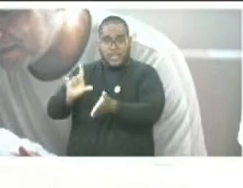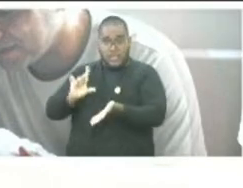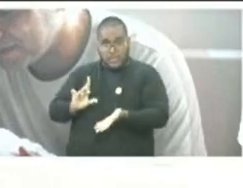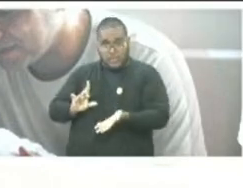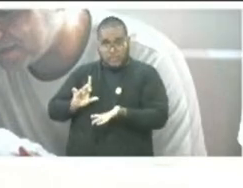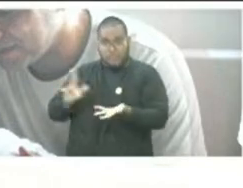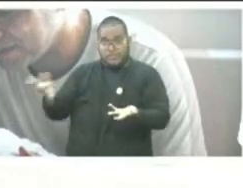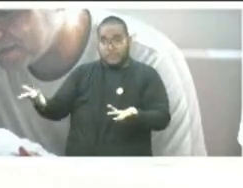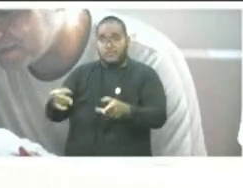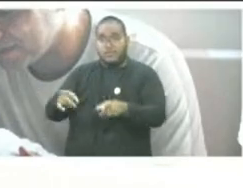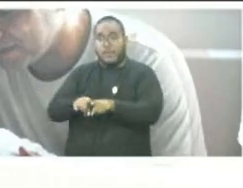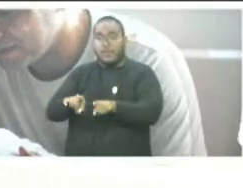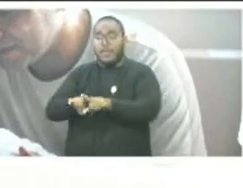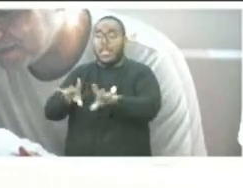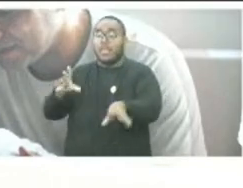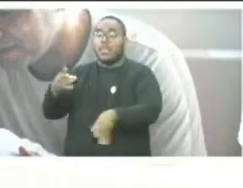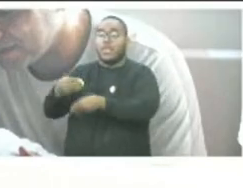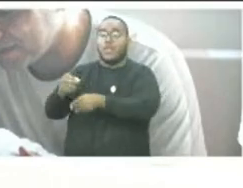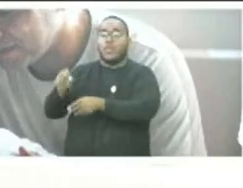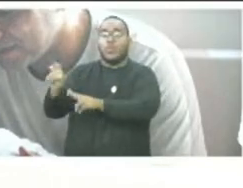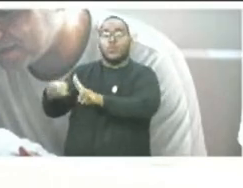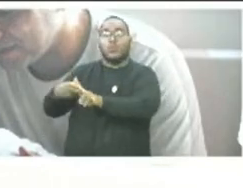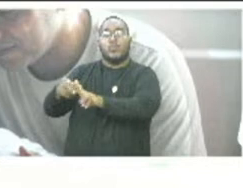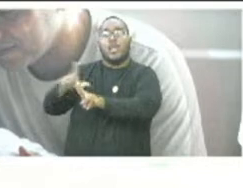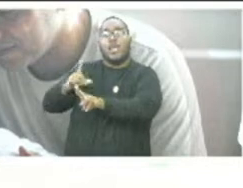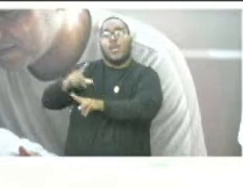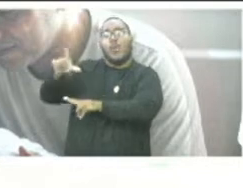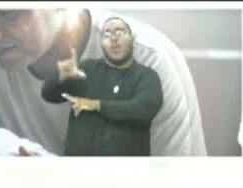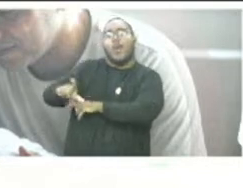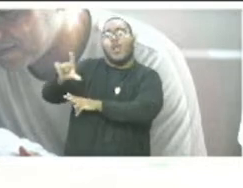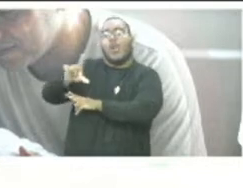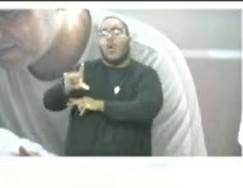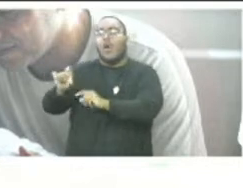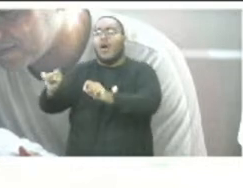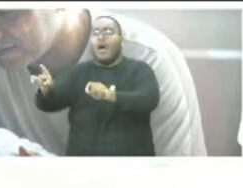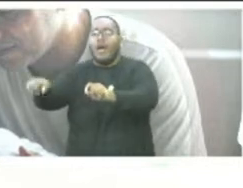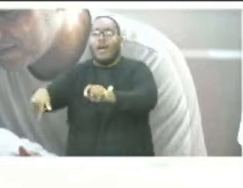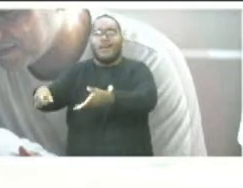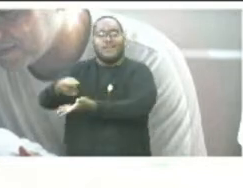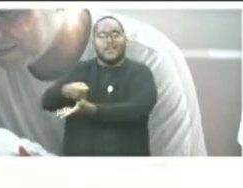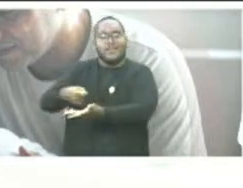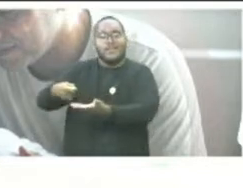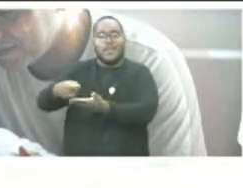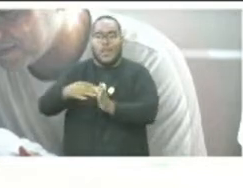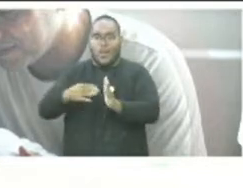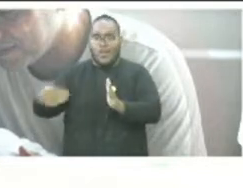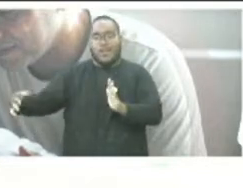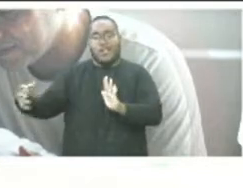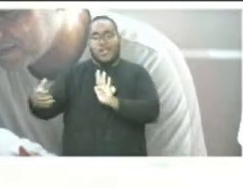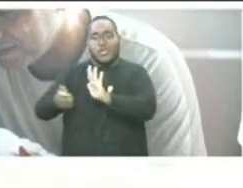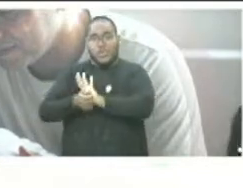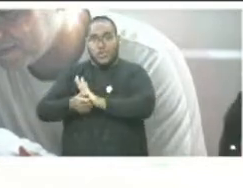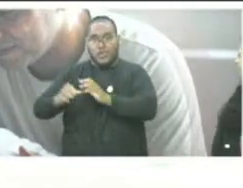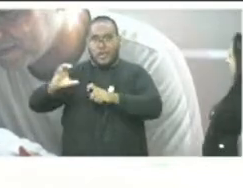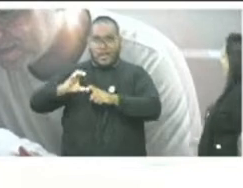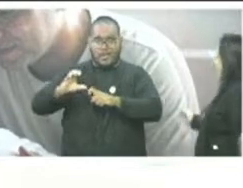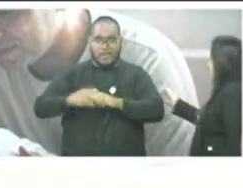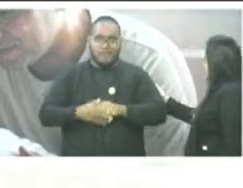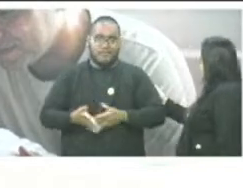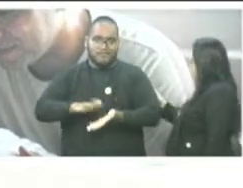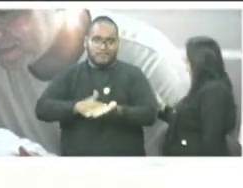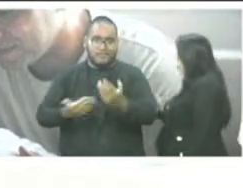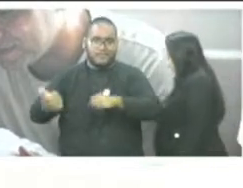Dentro do ESUS, a gente tem uma lógica, né, que ela é baseada no método de registro clínico orientada por problemas. Então,